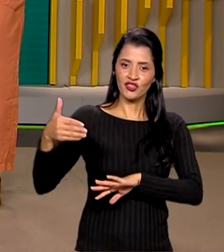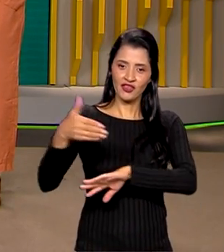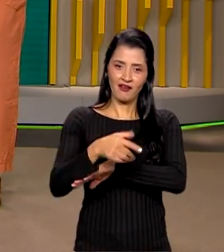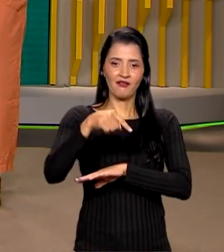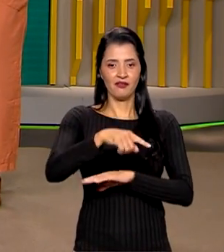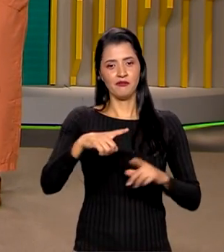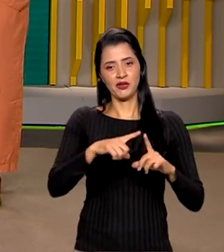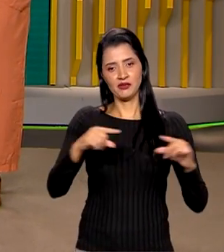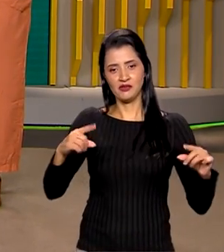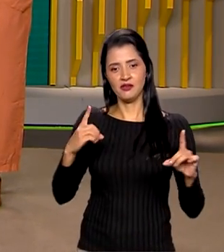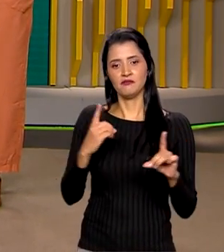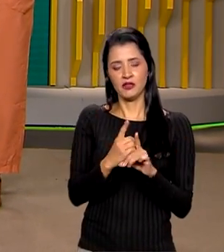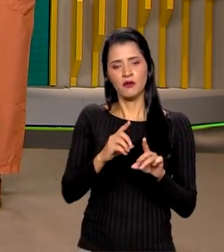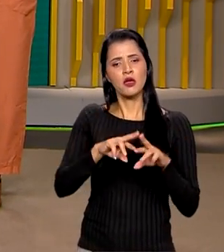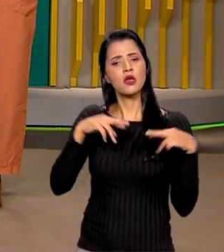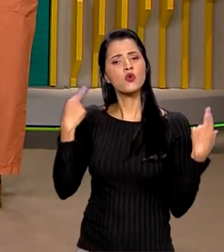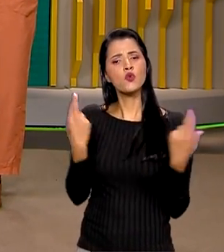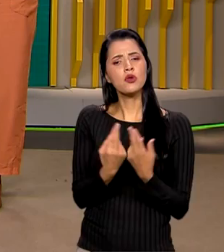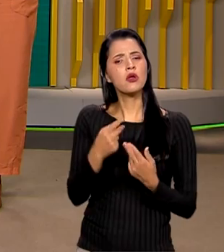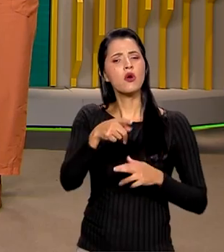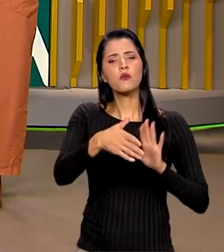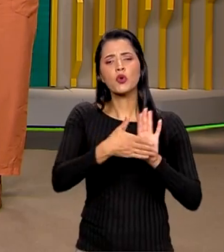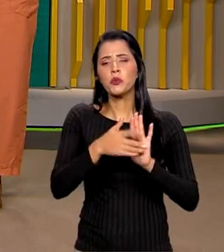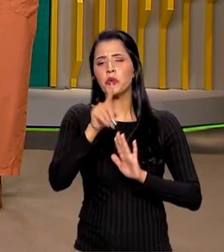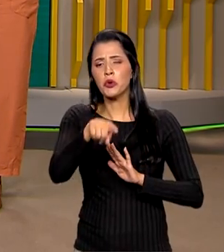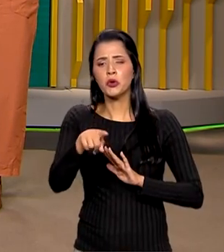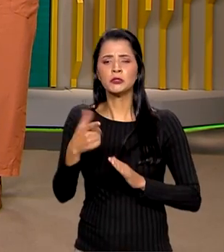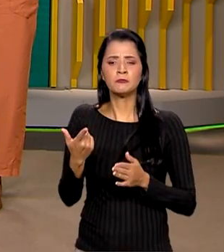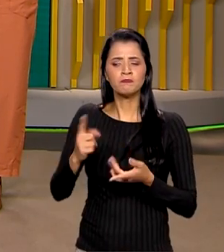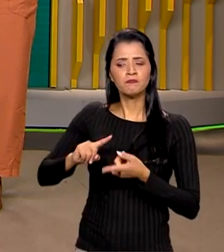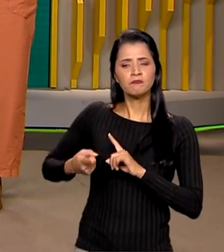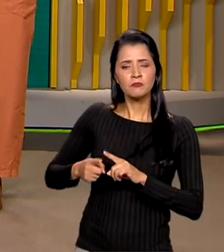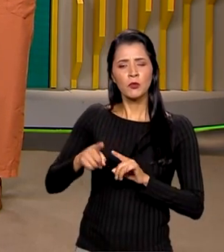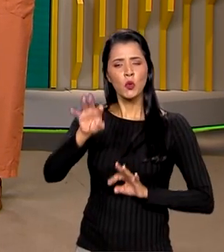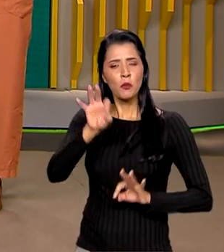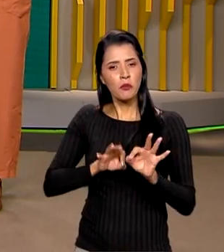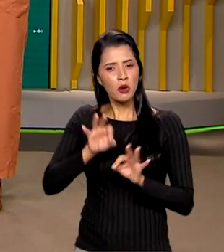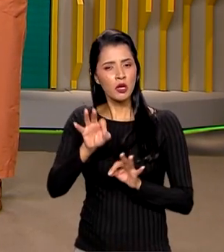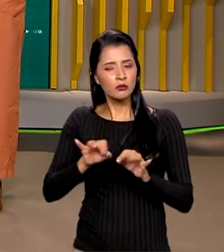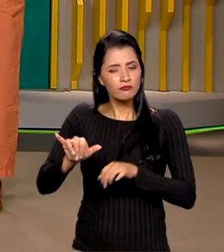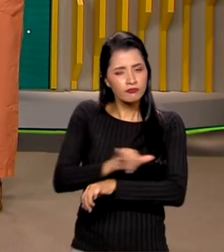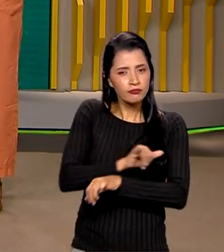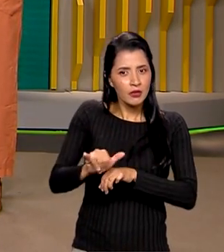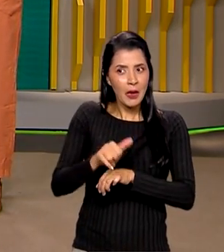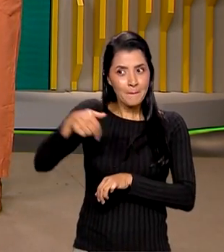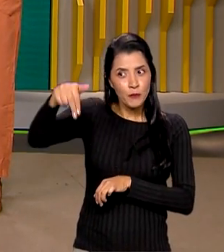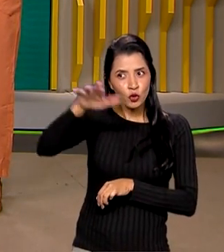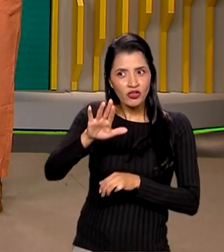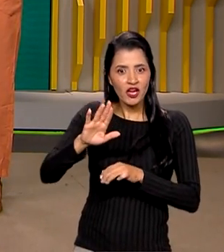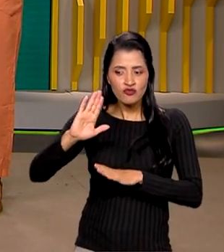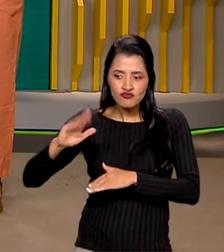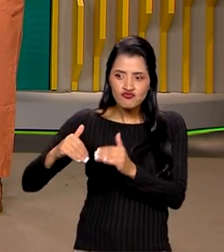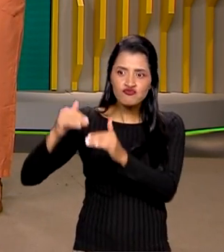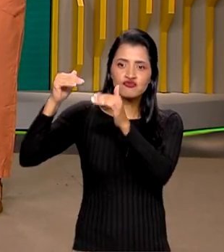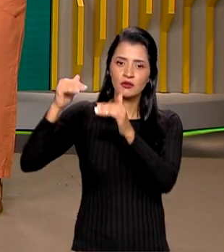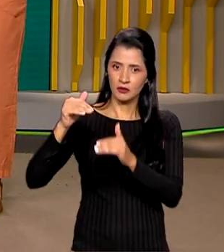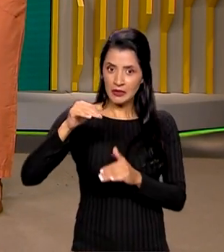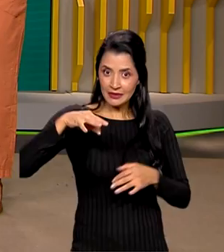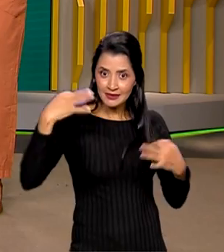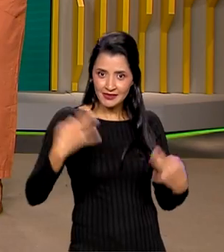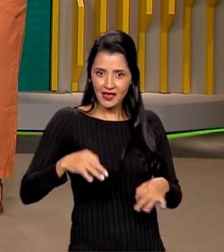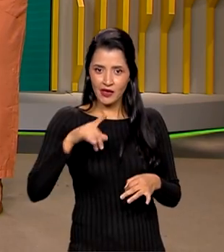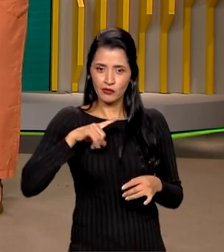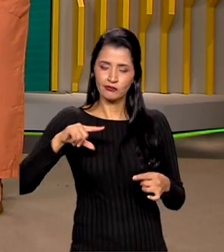A proposta dessa reunião foi discutir um plano estratégico para desenvolver mais essa região do país. E para dar certo, esse